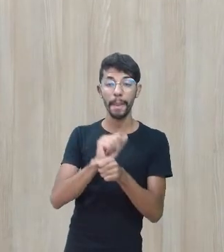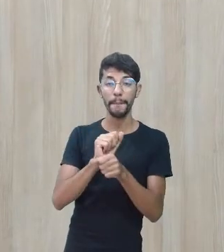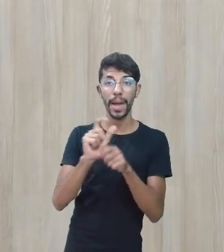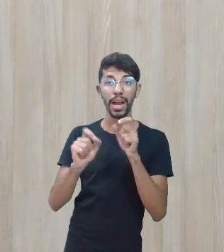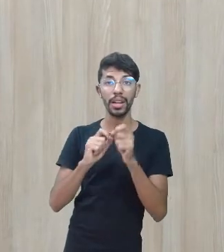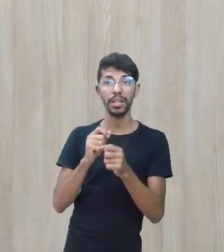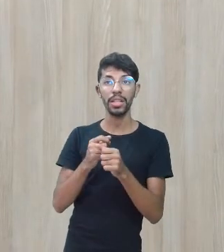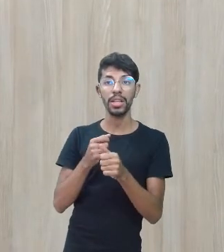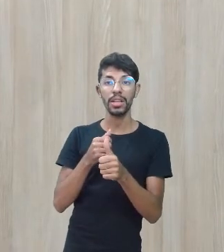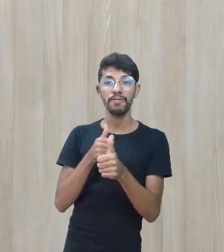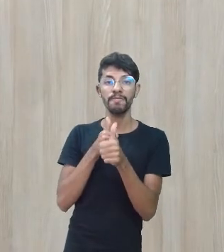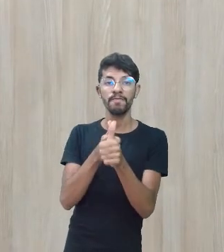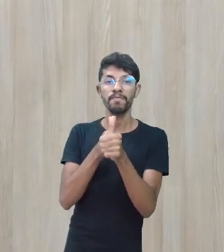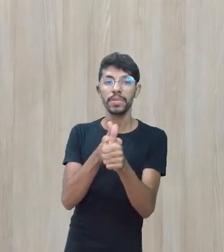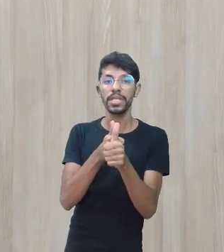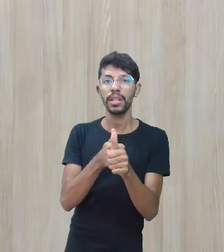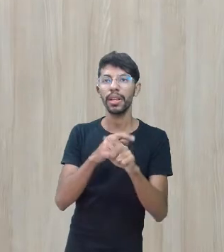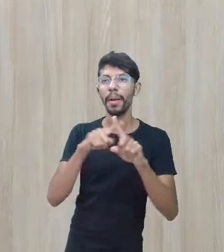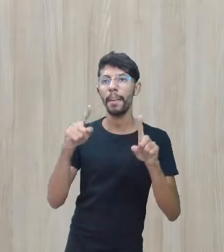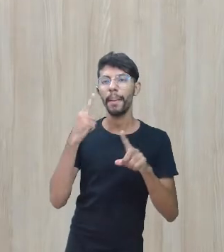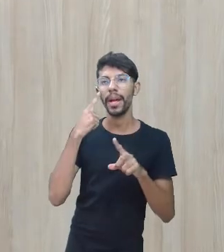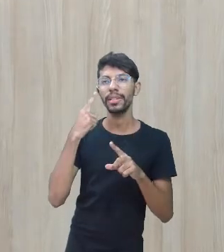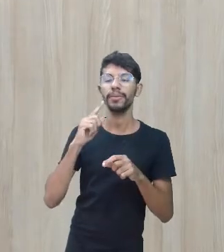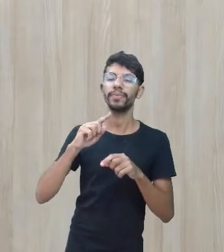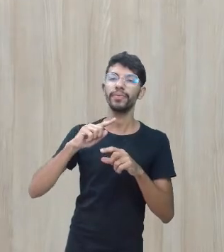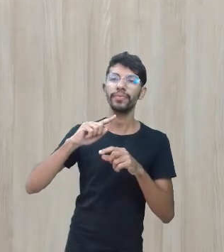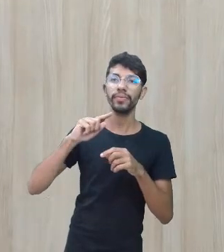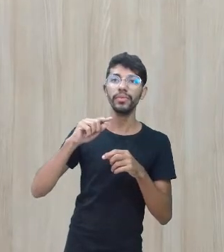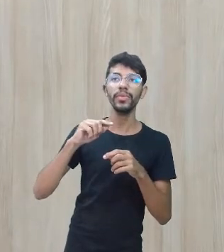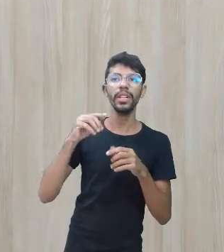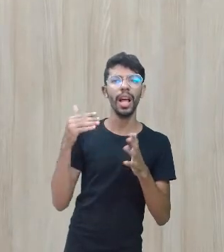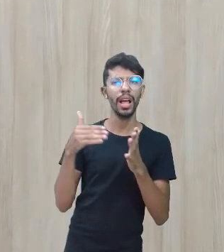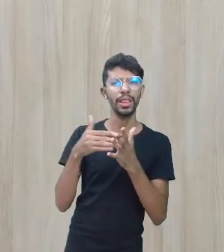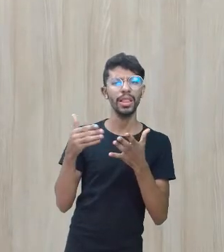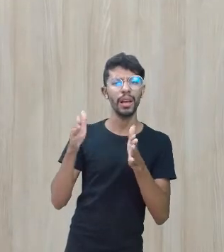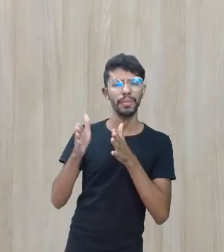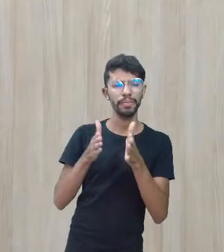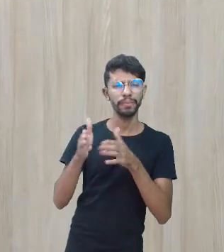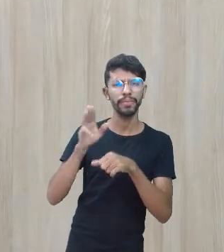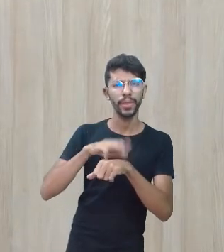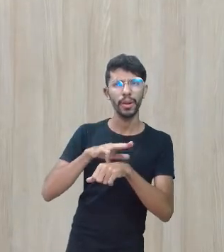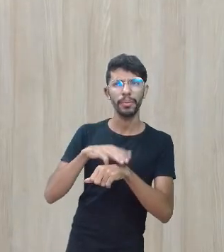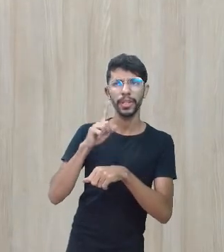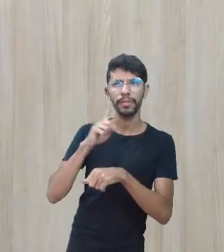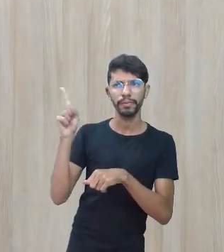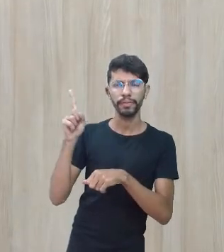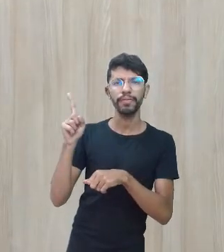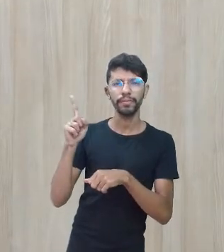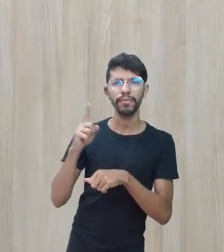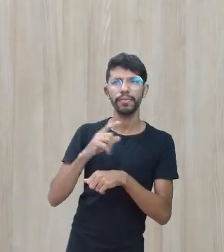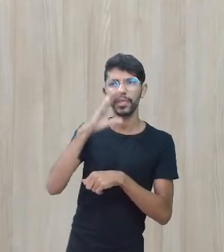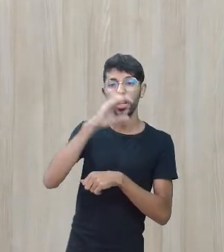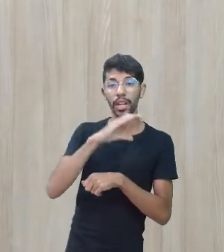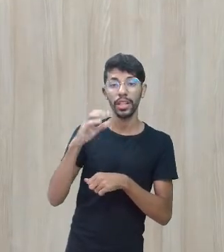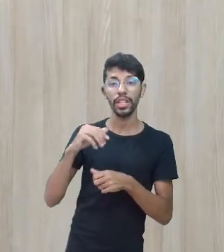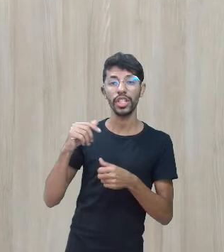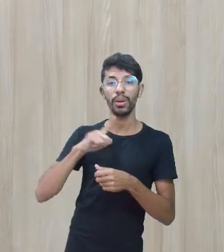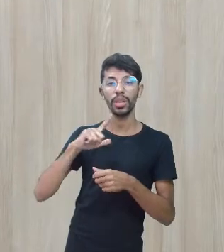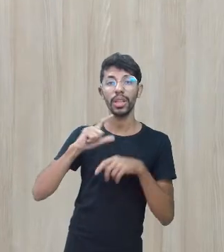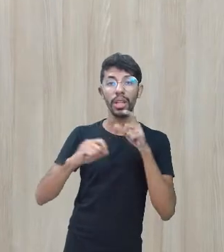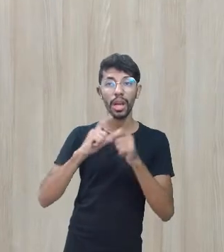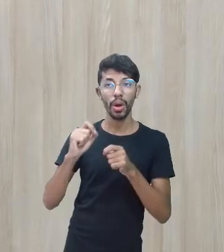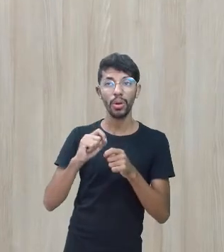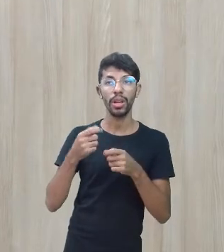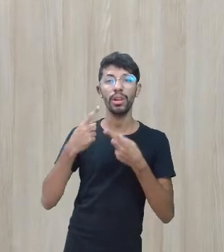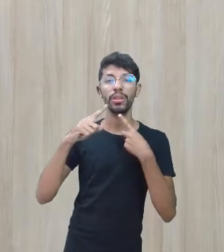enquanto religião no Império Romano. Isso por quê? Porque lá naquele período, os cristãos, né, defendiam um discurso de paz, da não violência,